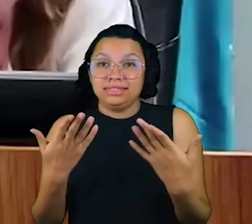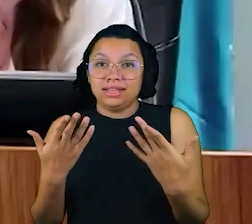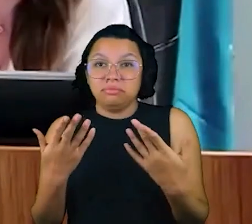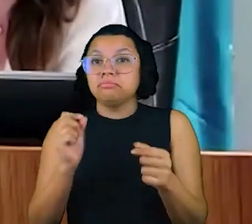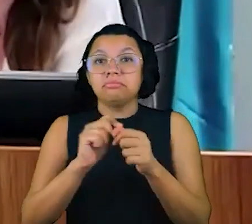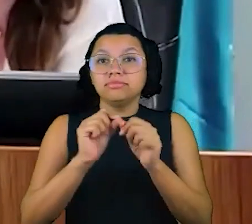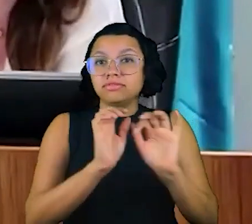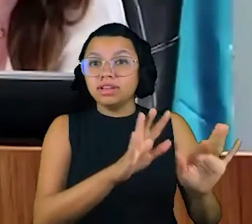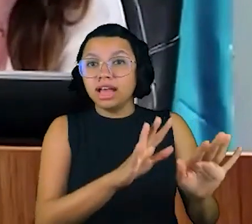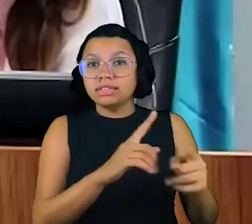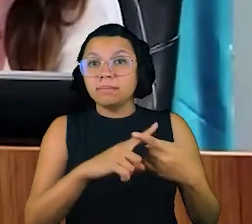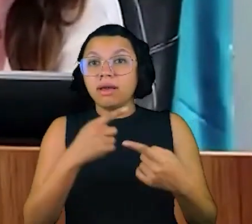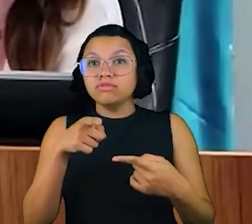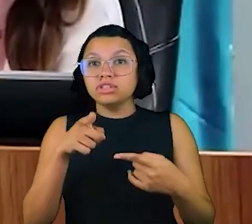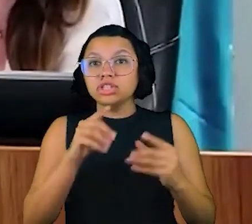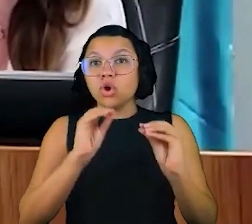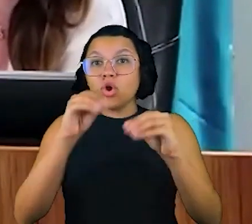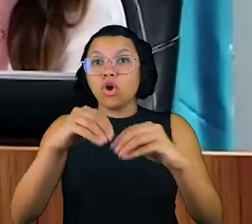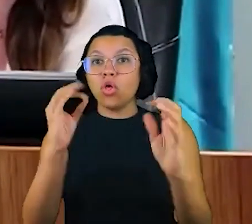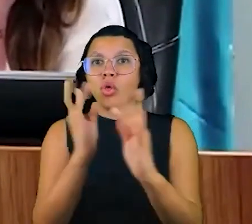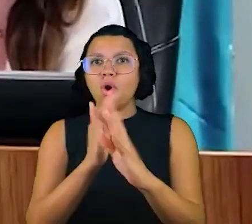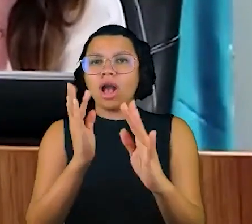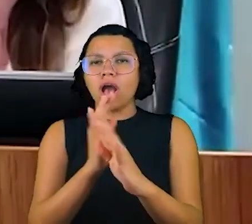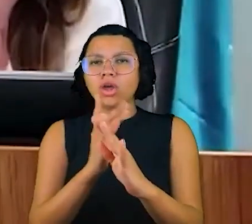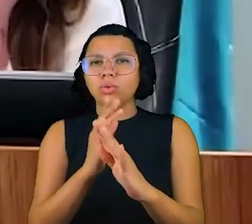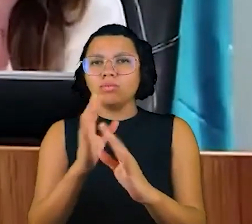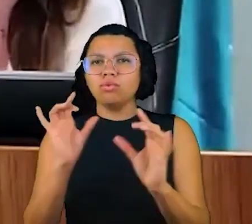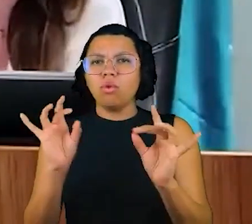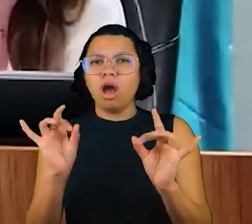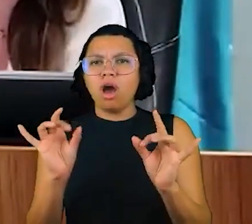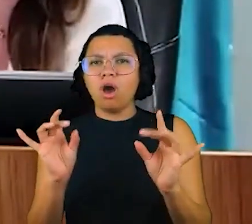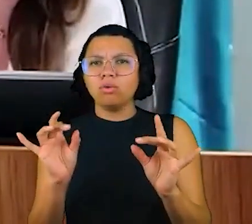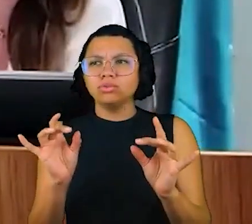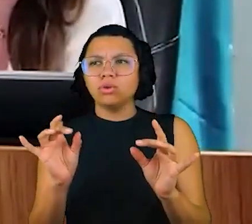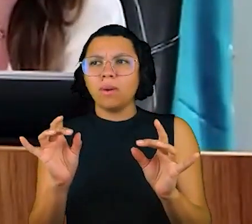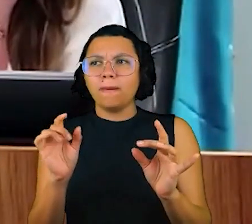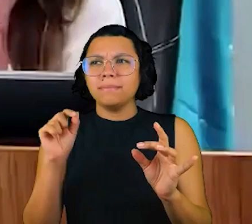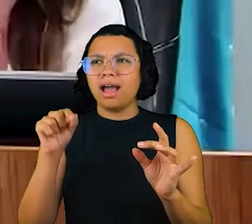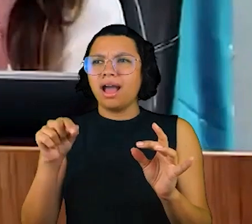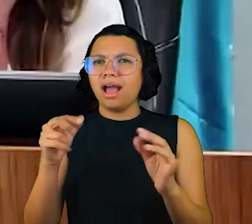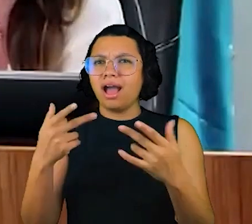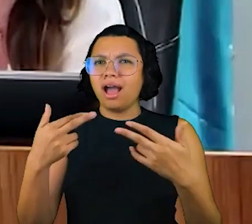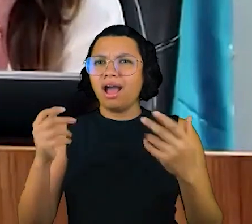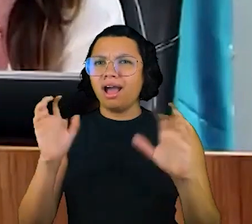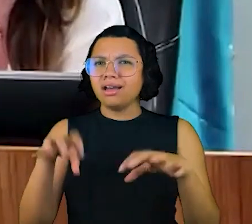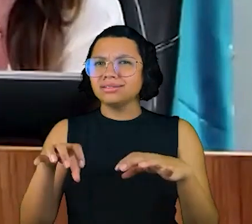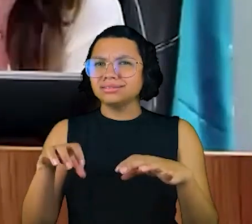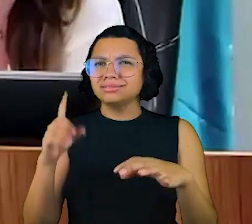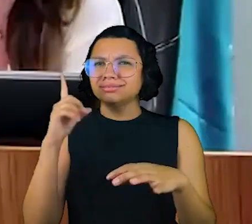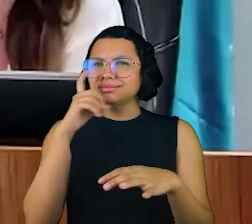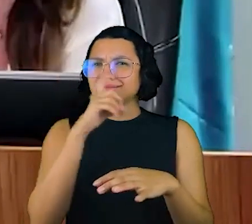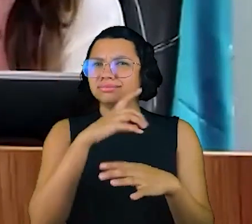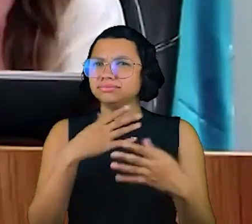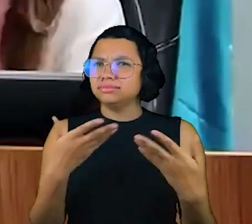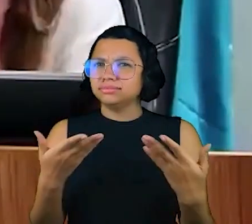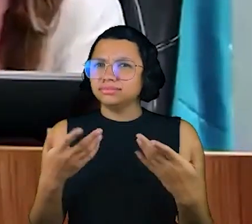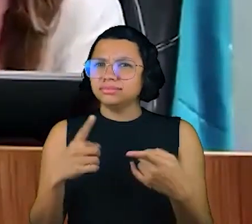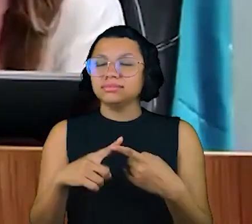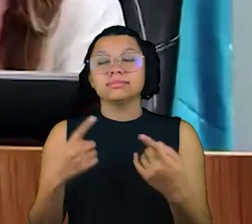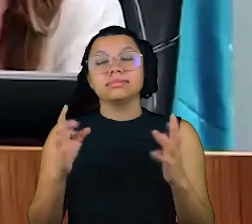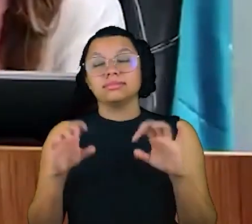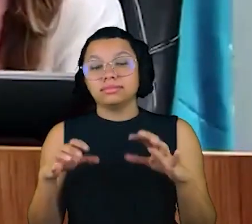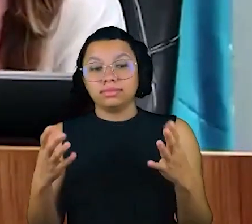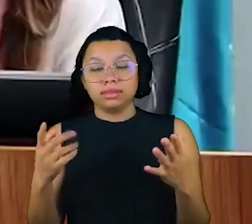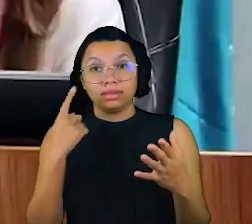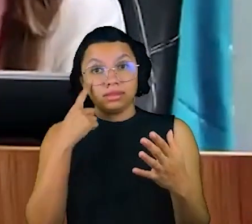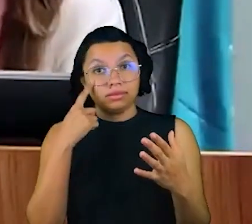em relação a isso. Faça, mas você colocar num fluxo automático um negócio desse é algo bastante